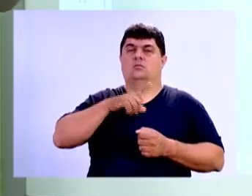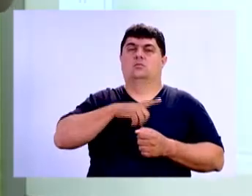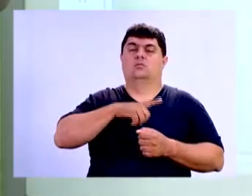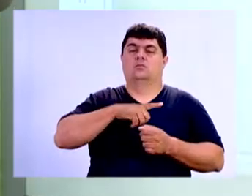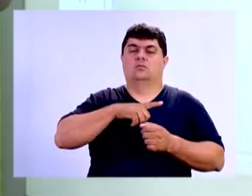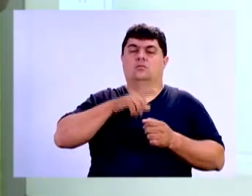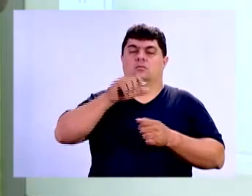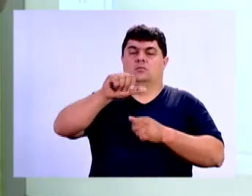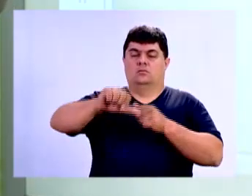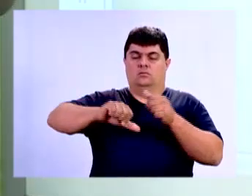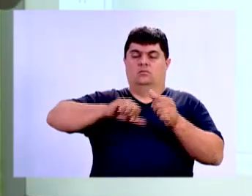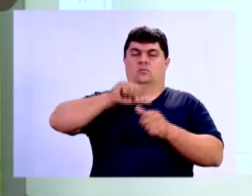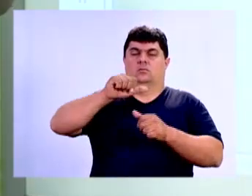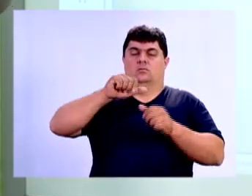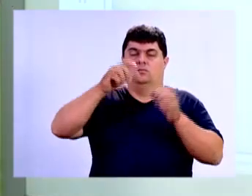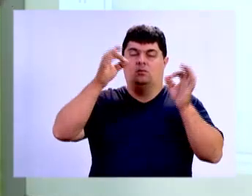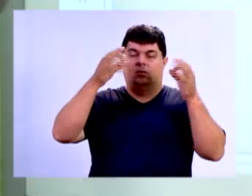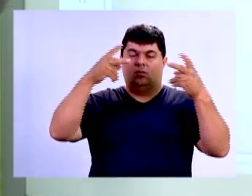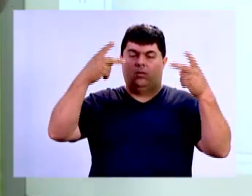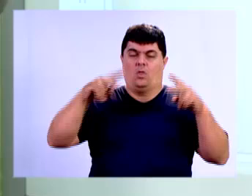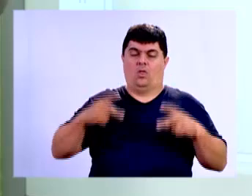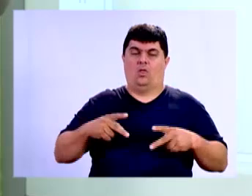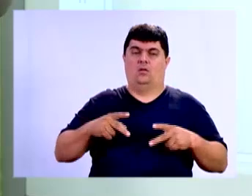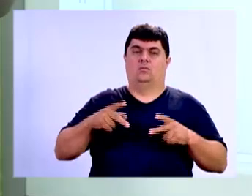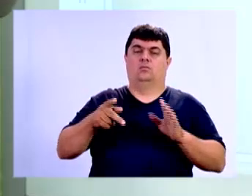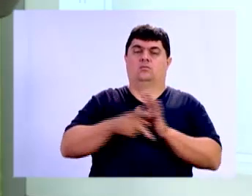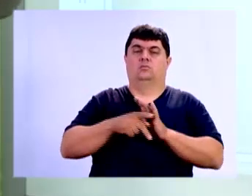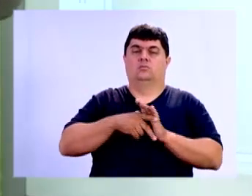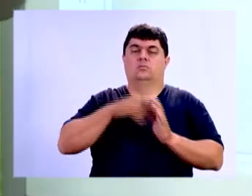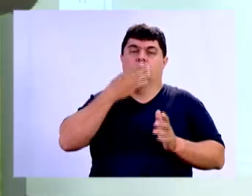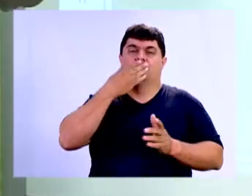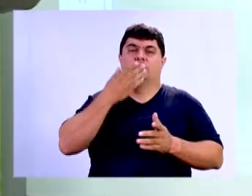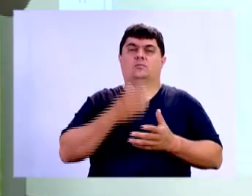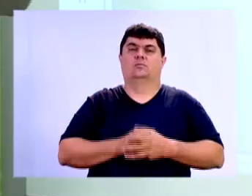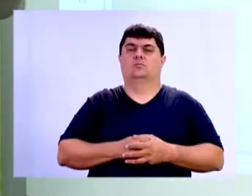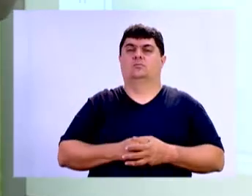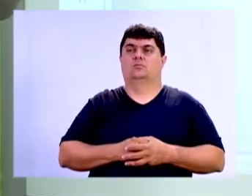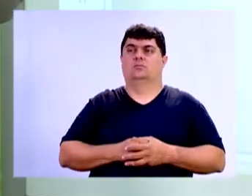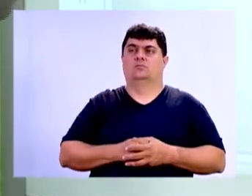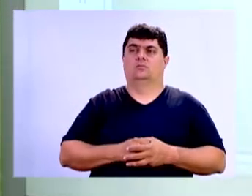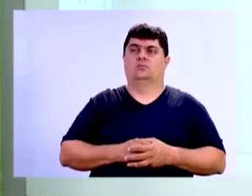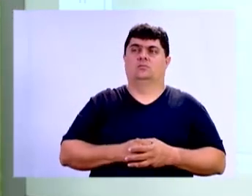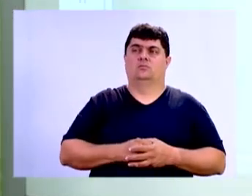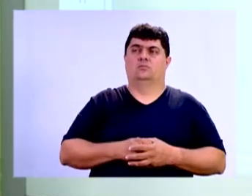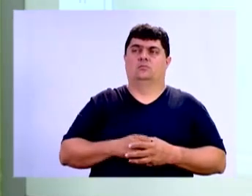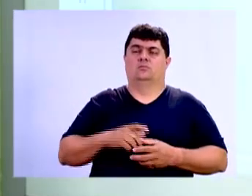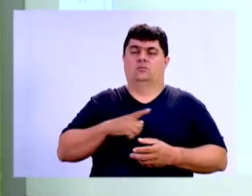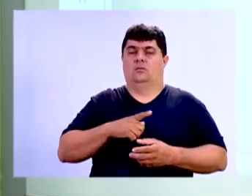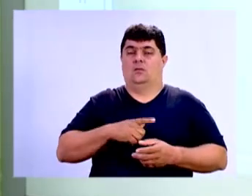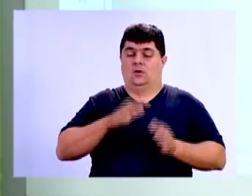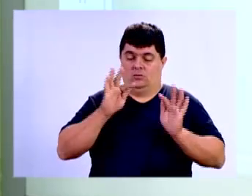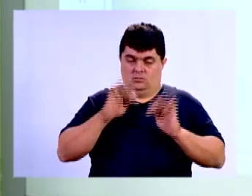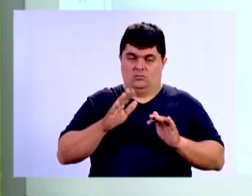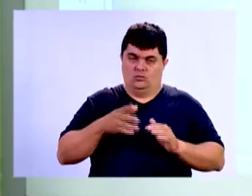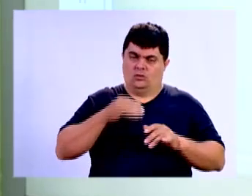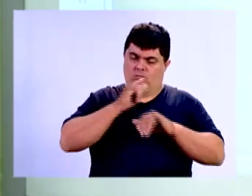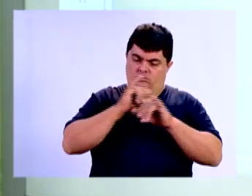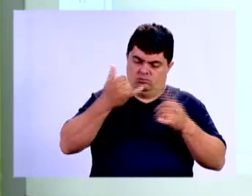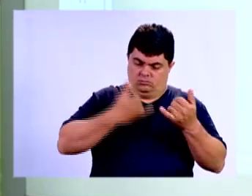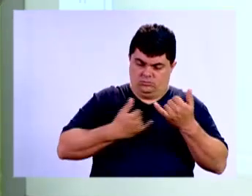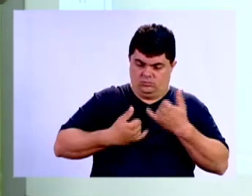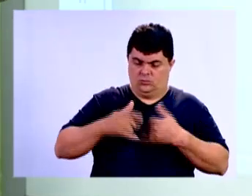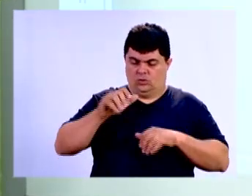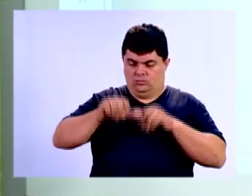para o modelo que eu quero, para o objeto que eu quero, e depois que eu transformei, depois que eu disse, olha, essa informação já está comigo, já